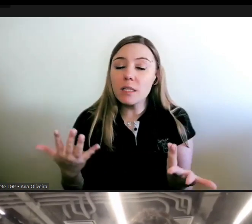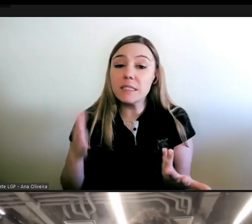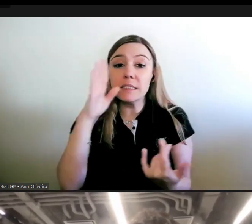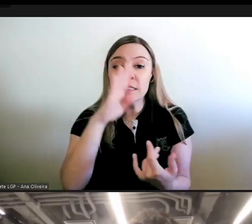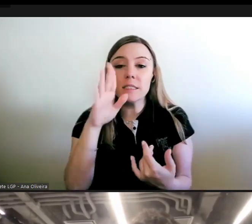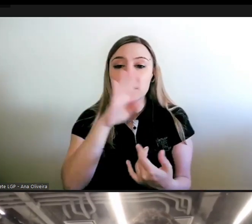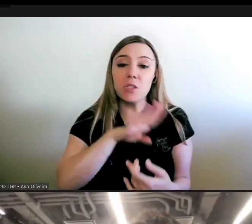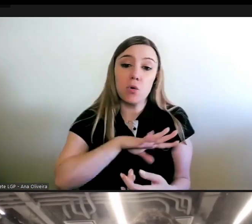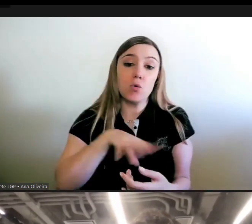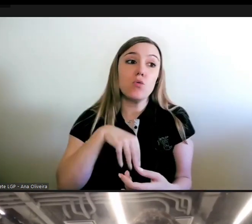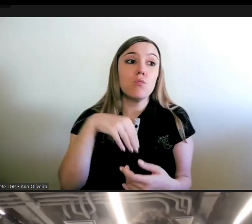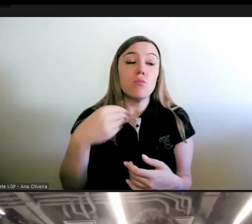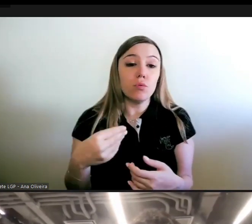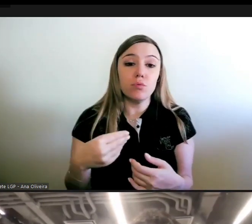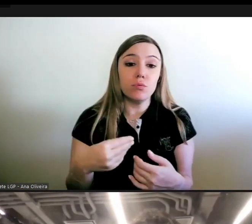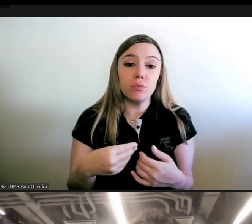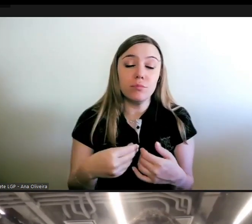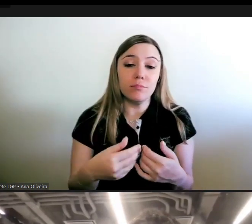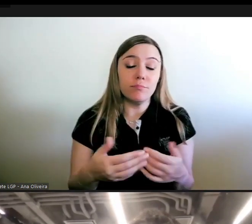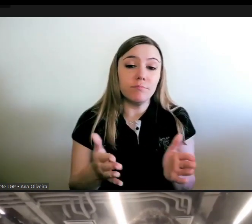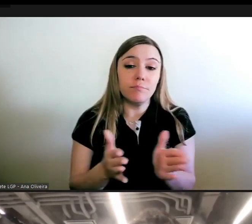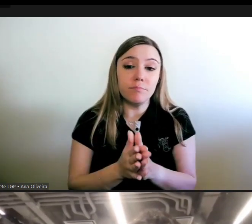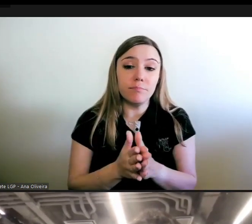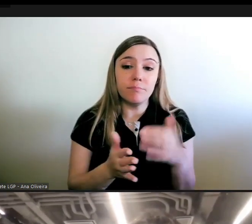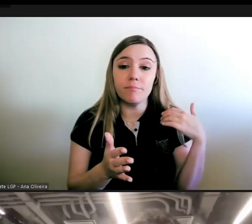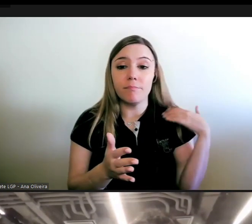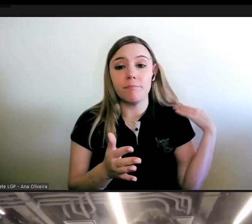caracteres são contados e estamos